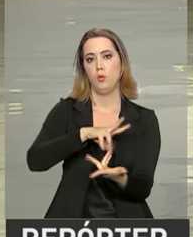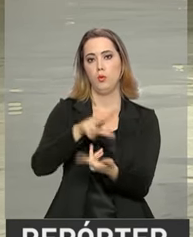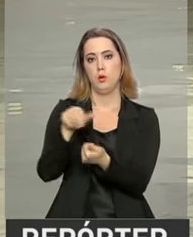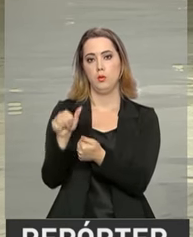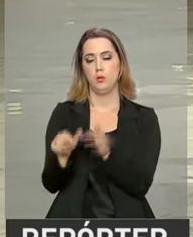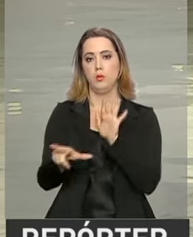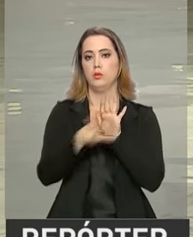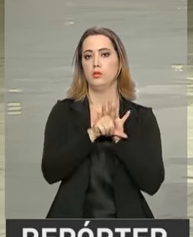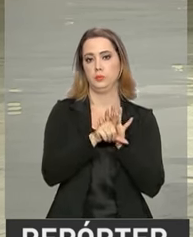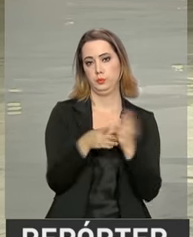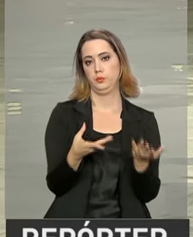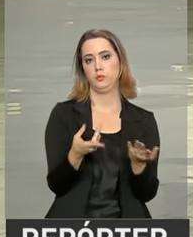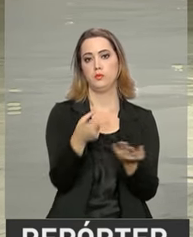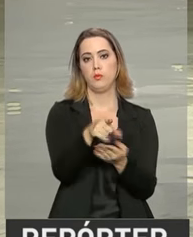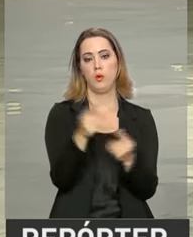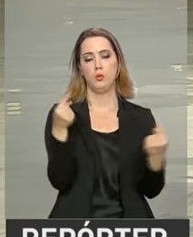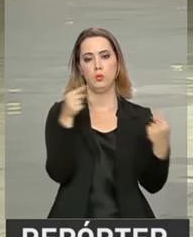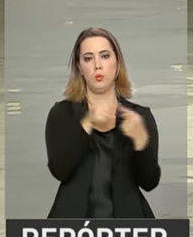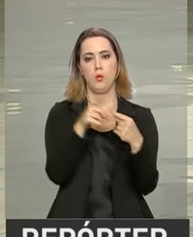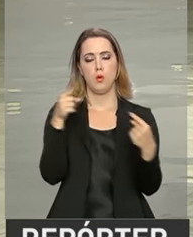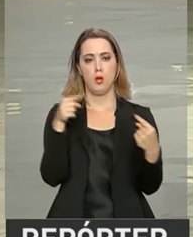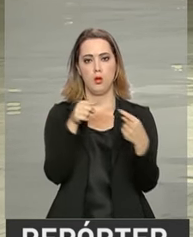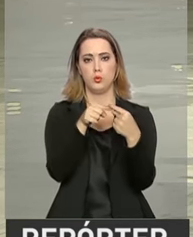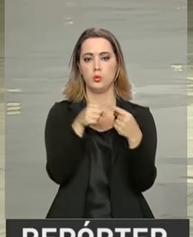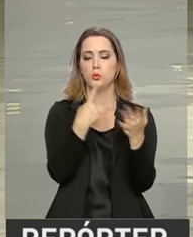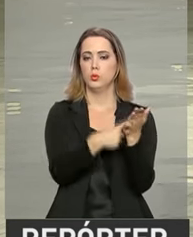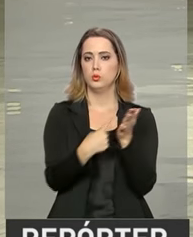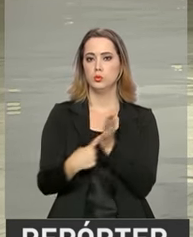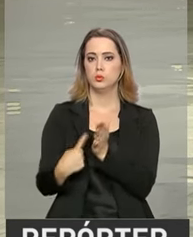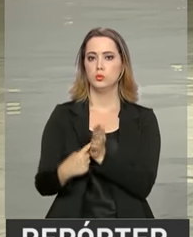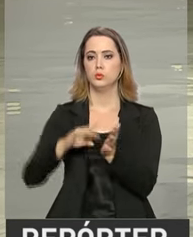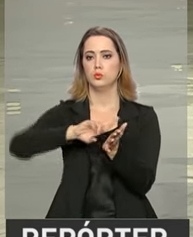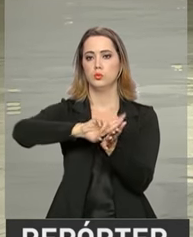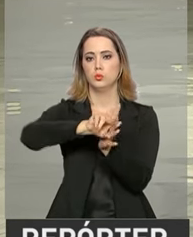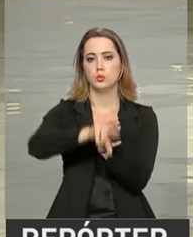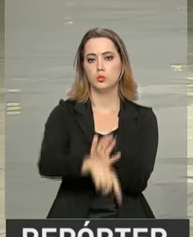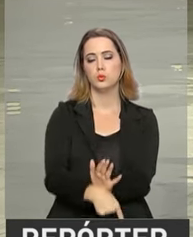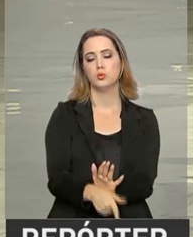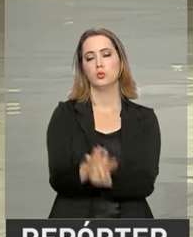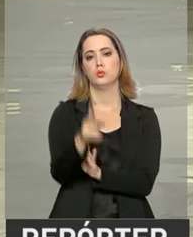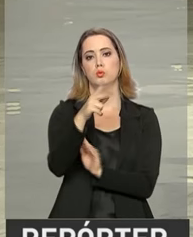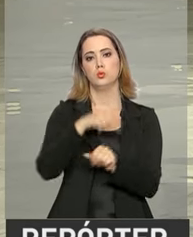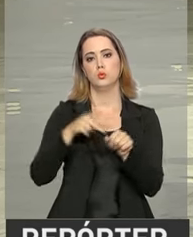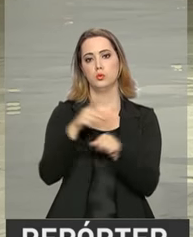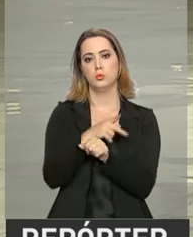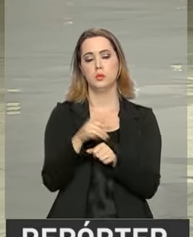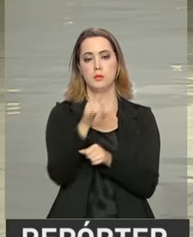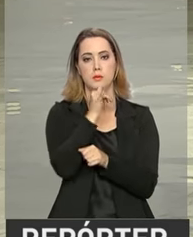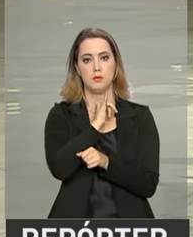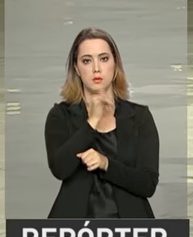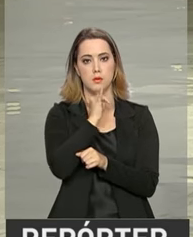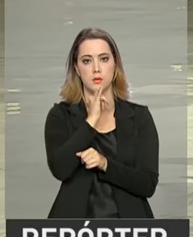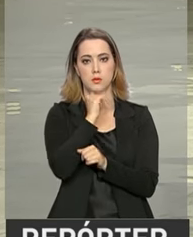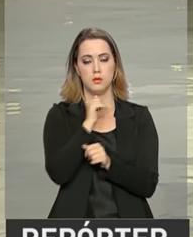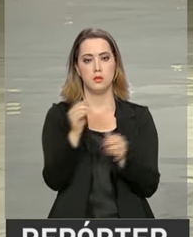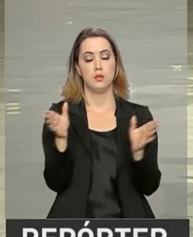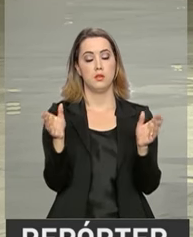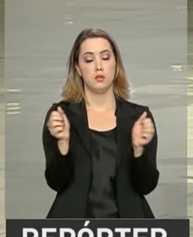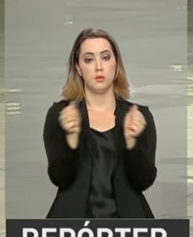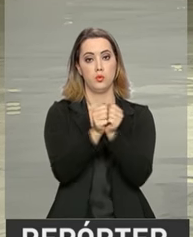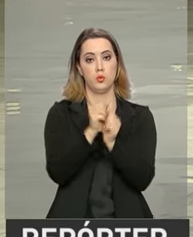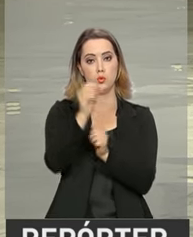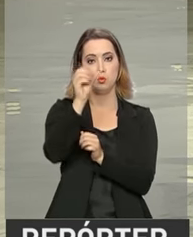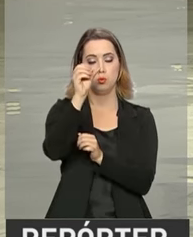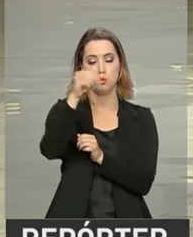acordos internacionais aos quais o Brasil é signatário por exemplo junto às Nações Unidas o Brasil também poderá